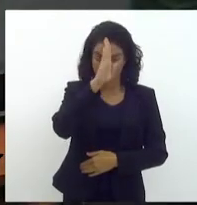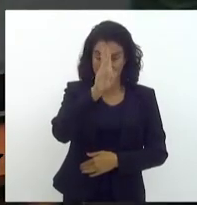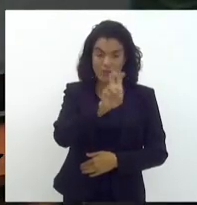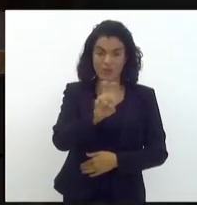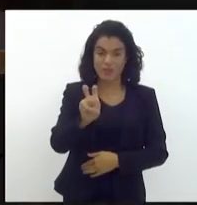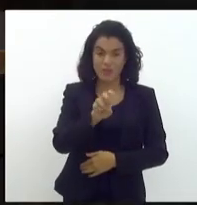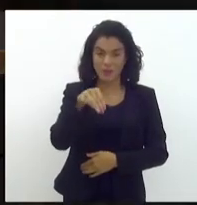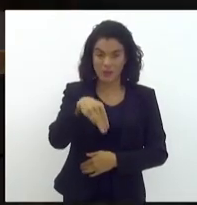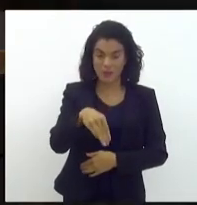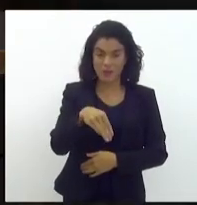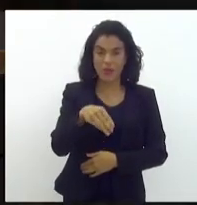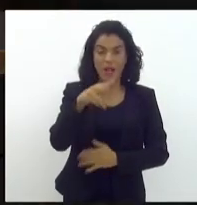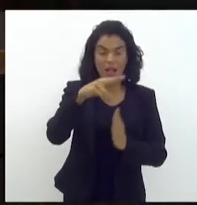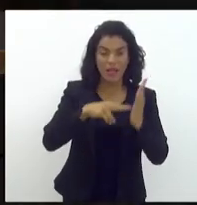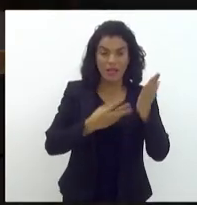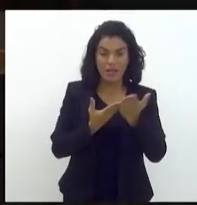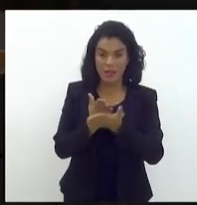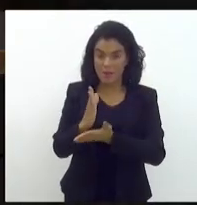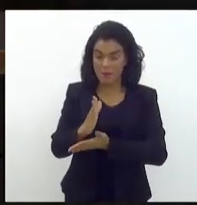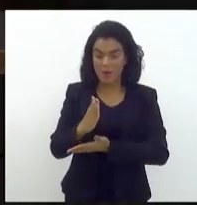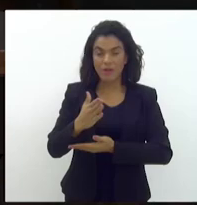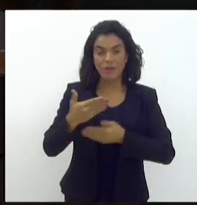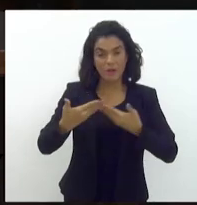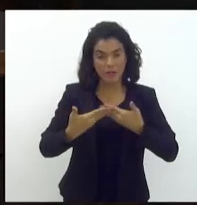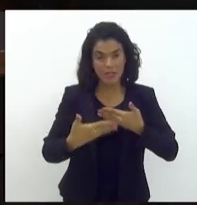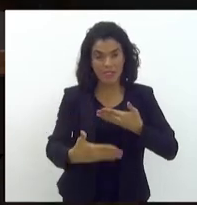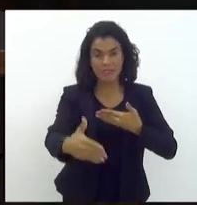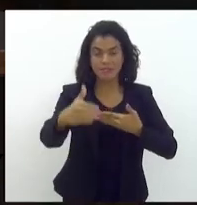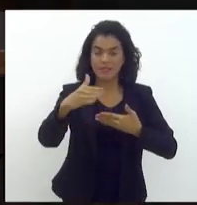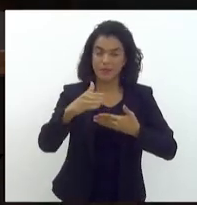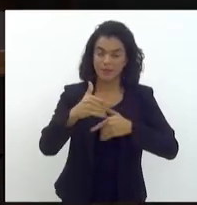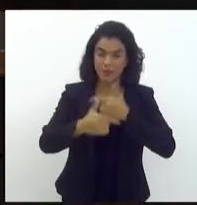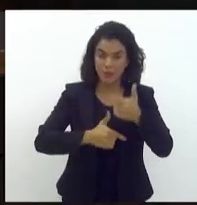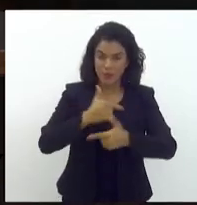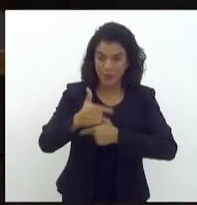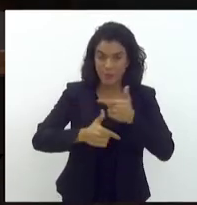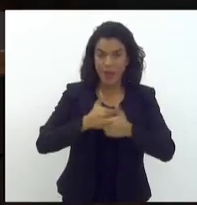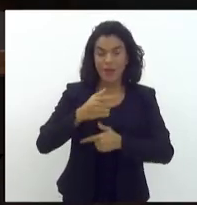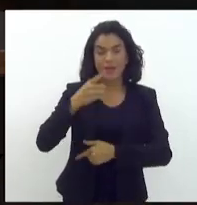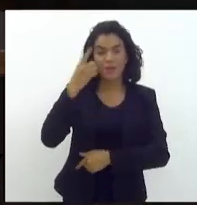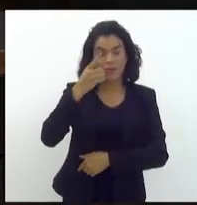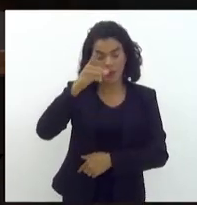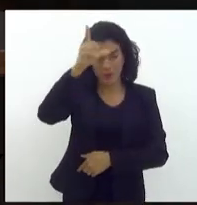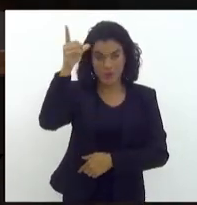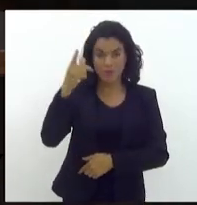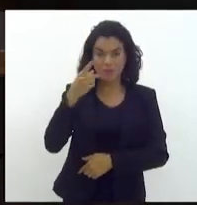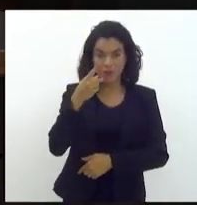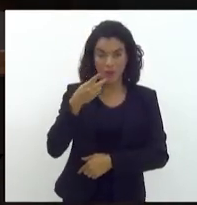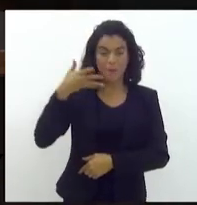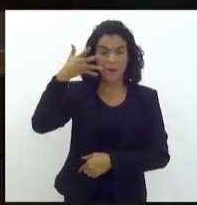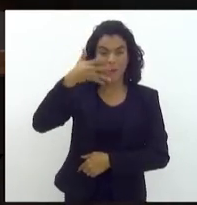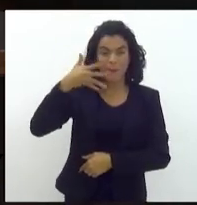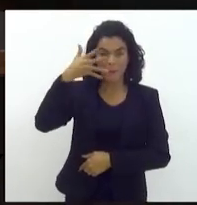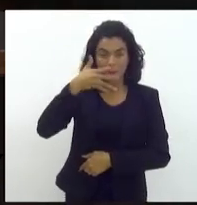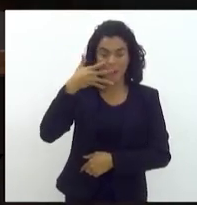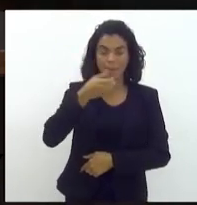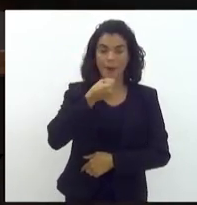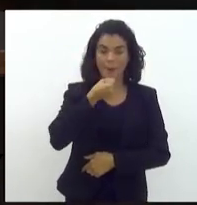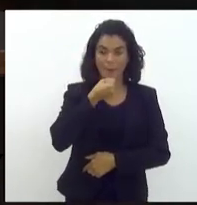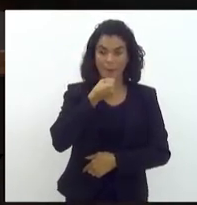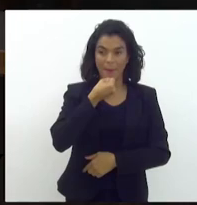lida e aprovada ata passa o expediente Inicial ao Deputado Luiz Paulo para fazer o uso da